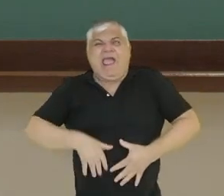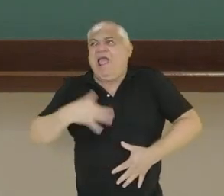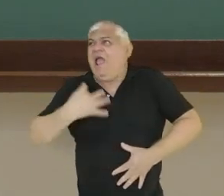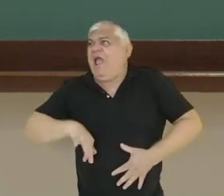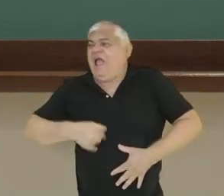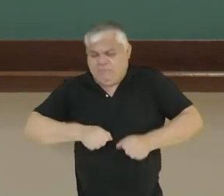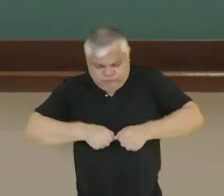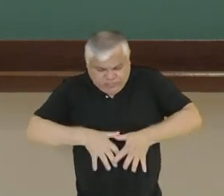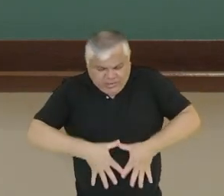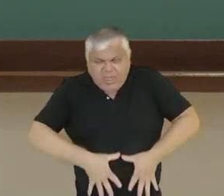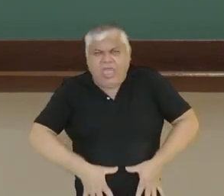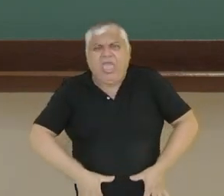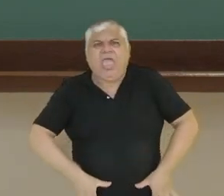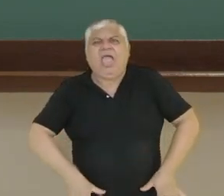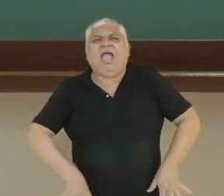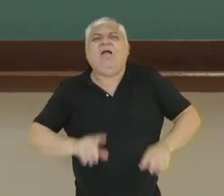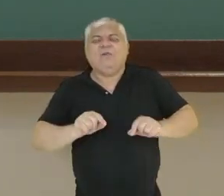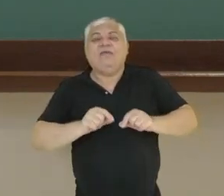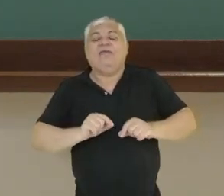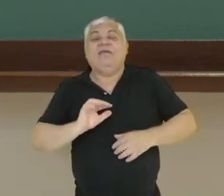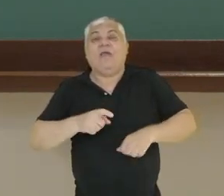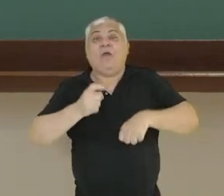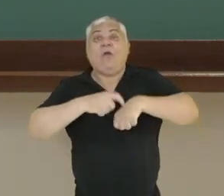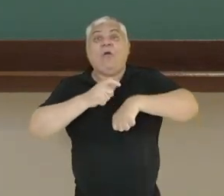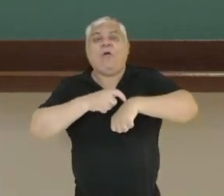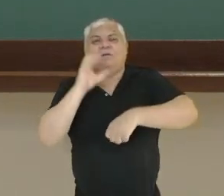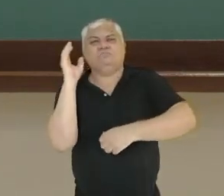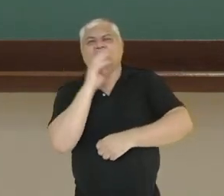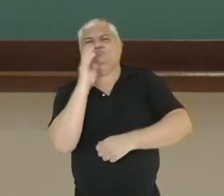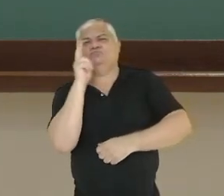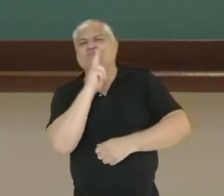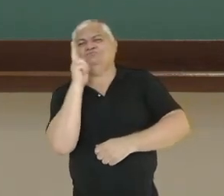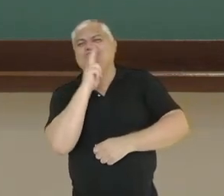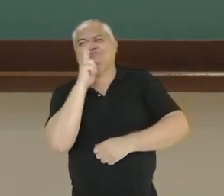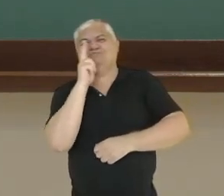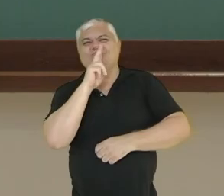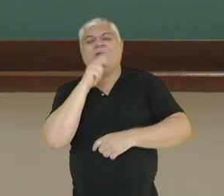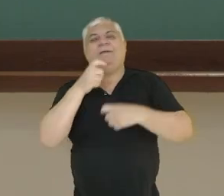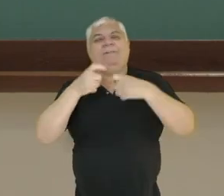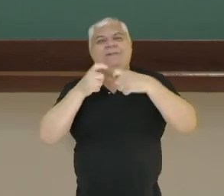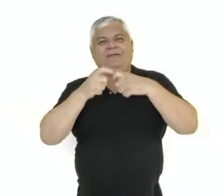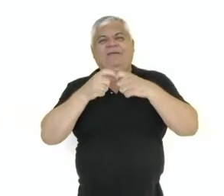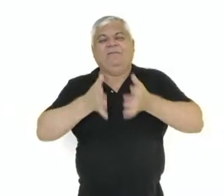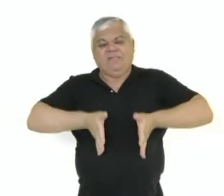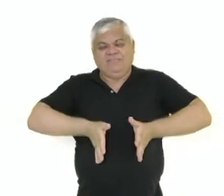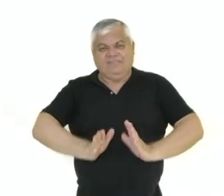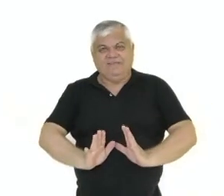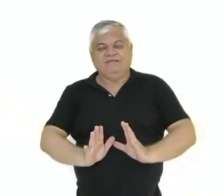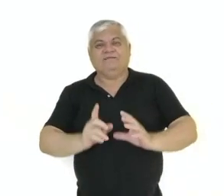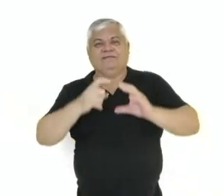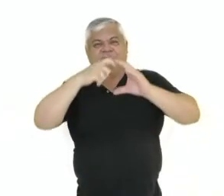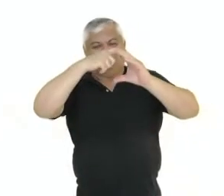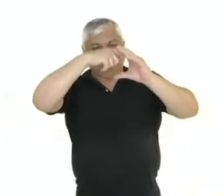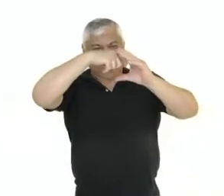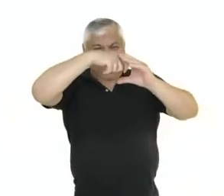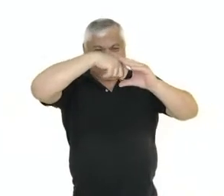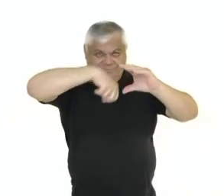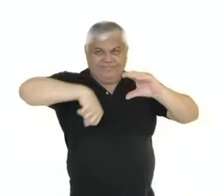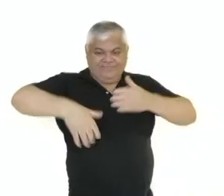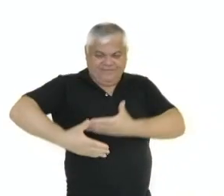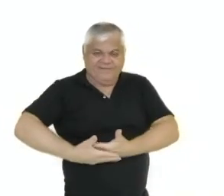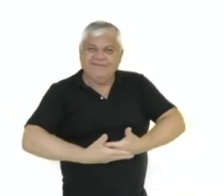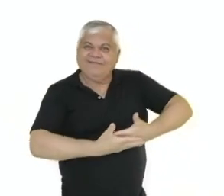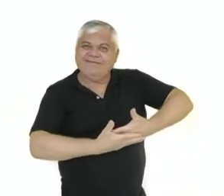vai ocorrer o processo do parto, onde o neném vai sair do corpo da mãe. Então ele sai, o